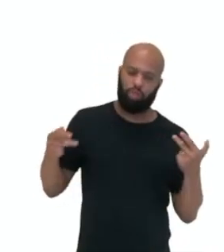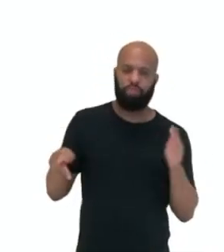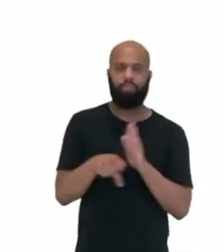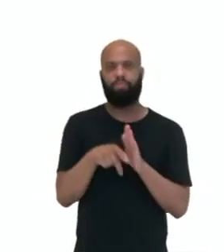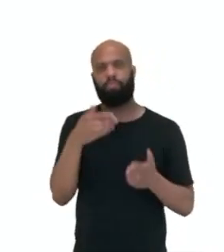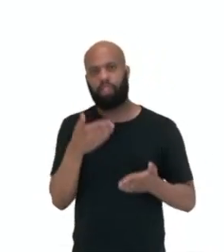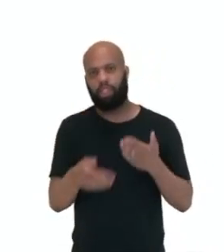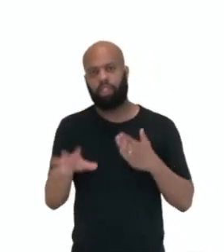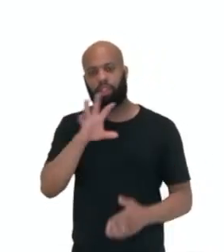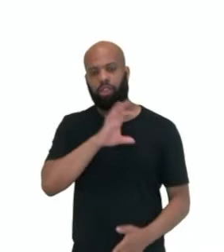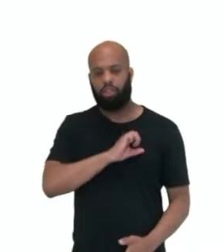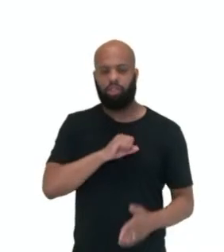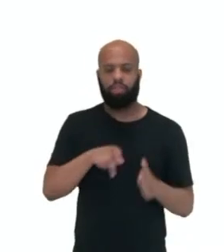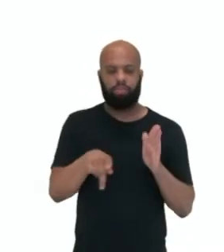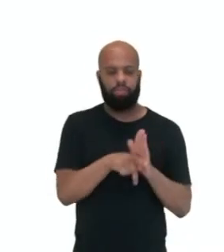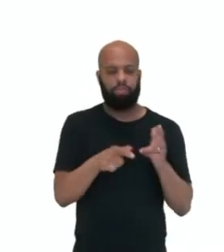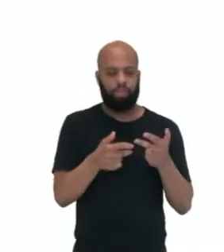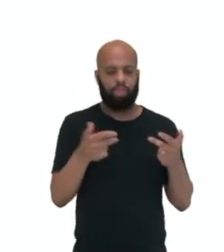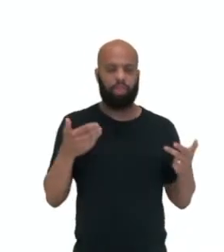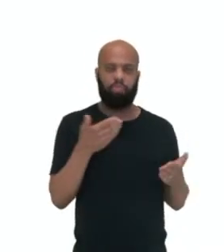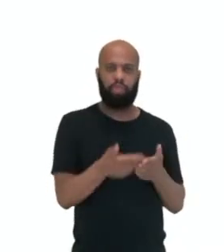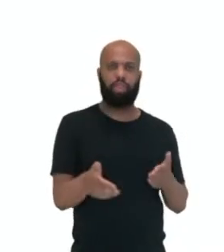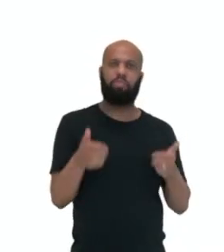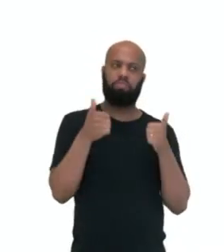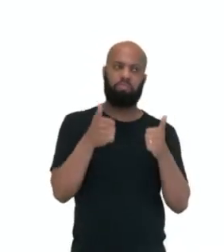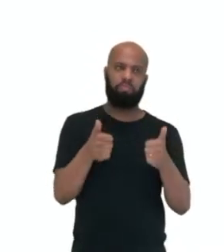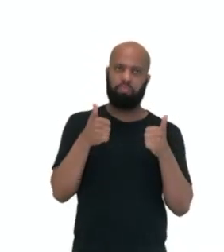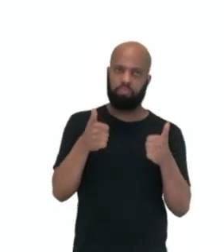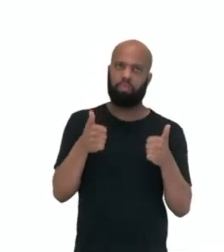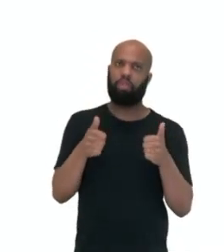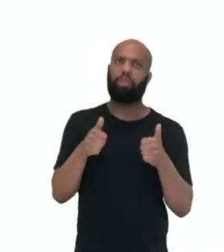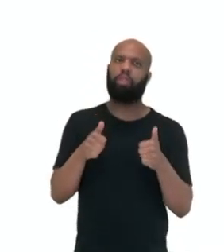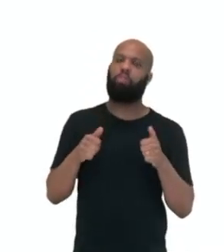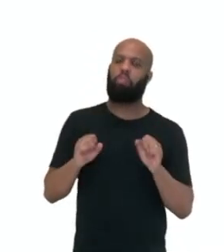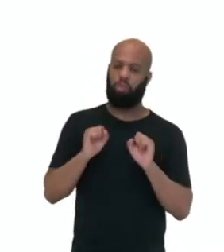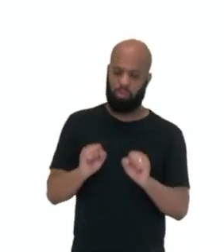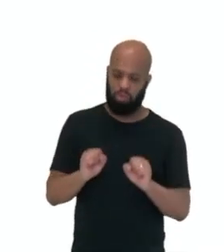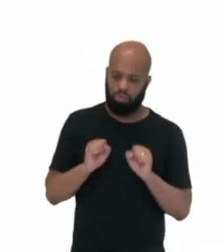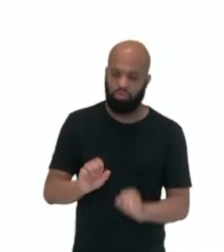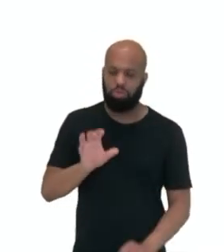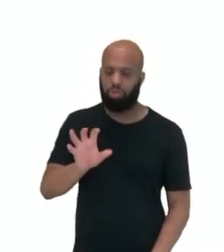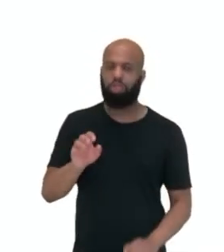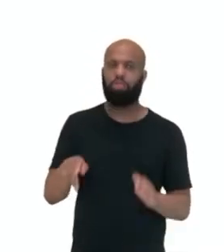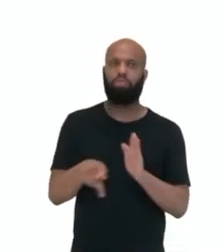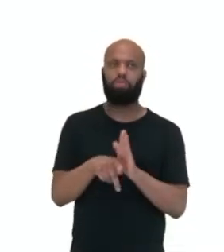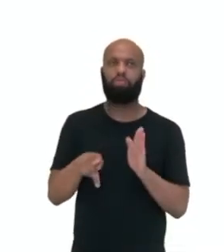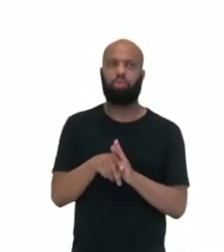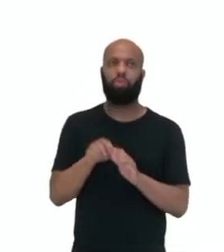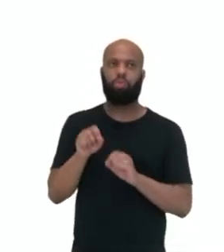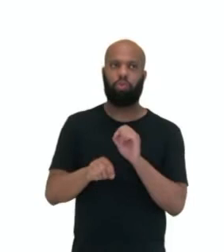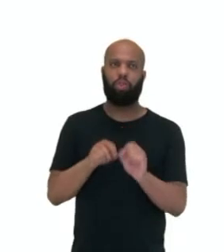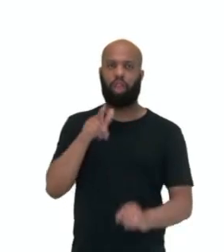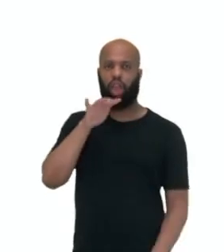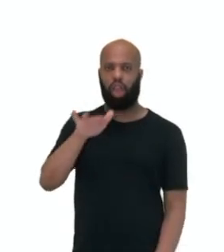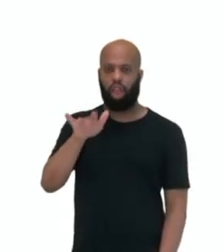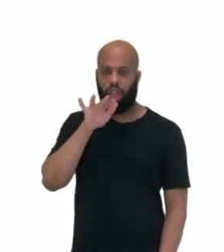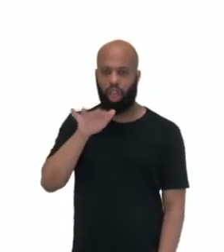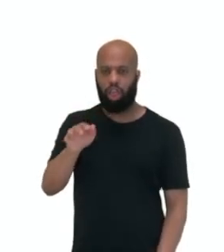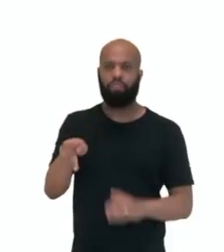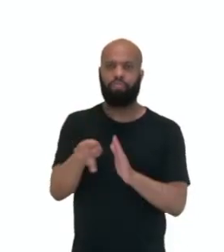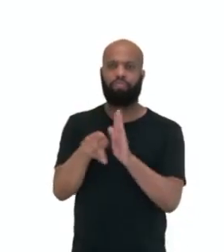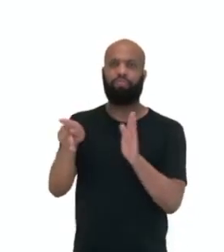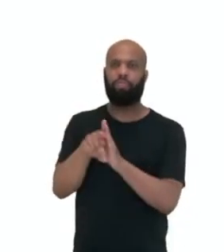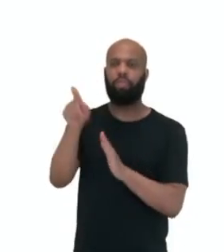por amor às causas perdidas. Tudo bem, até pode ser que os dragões sejam moinhos de